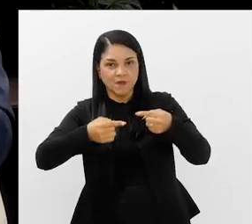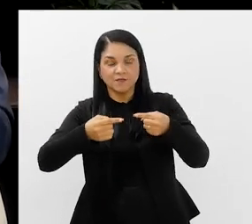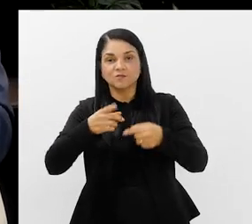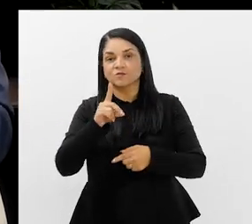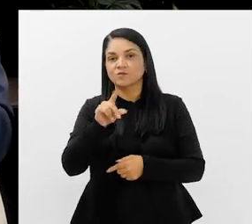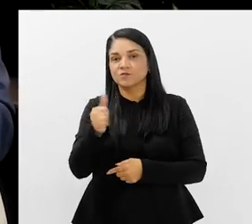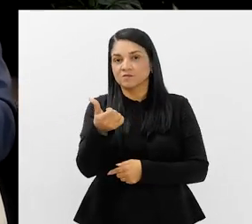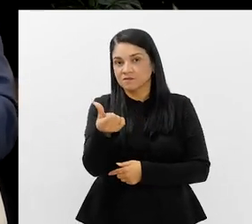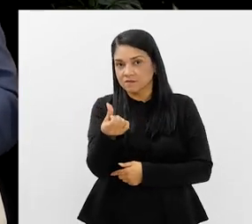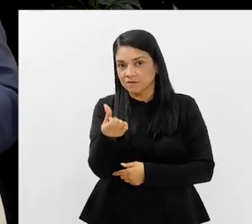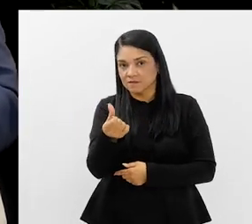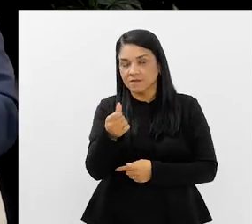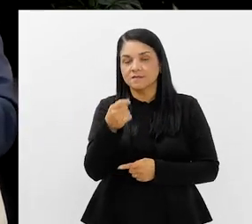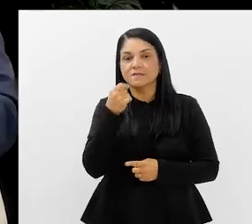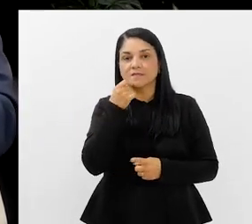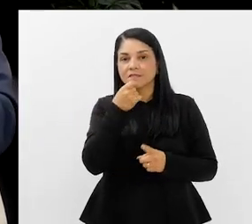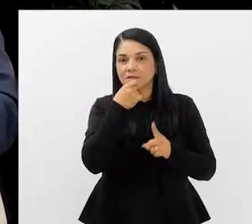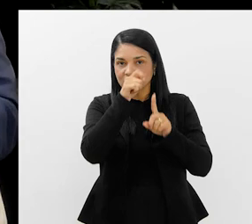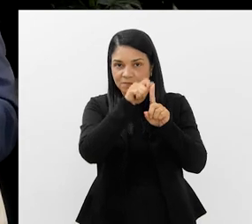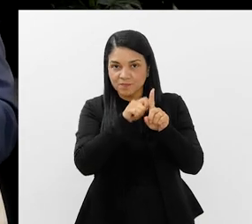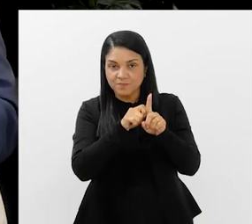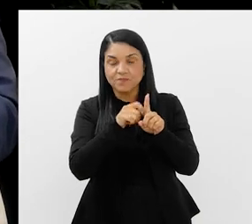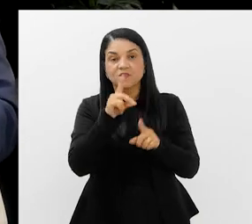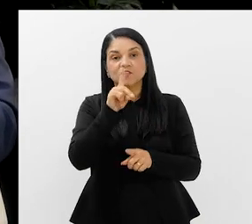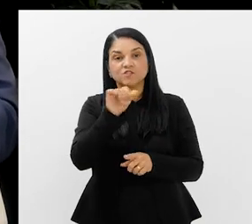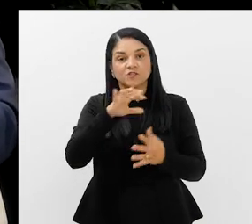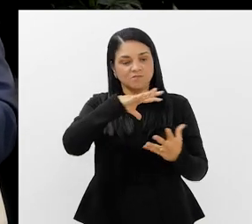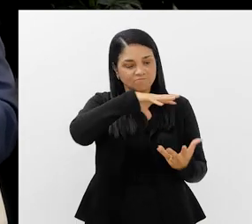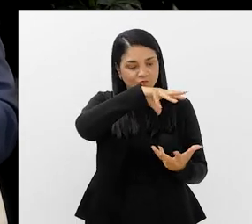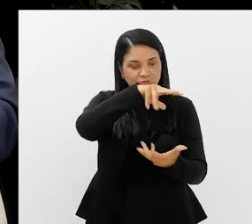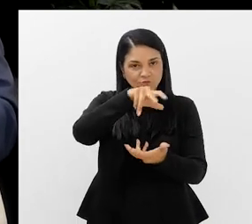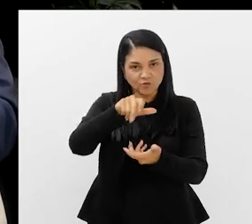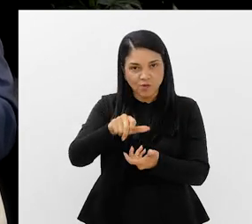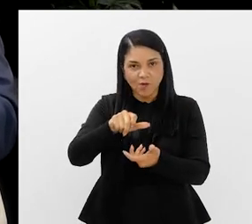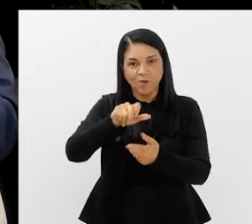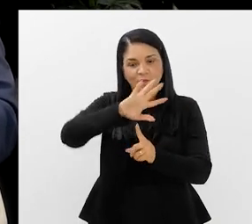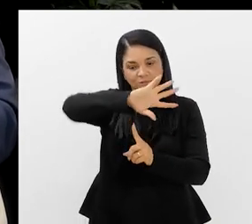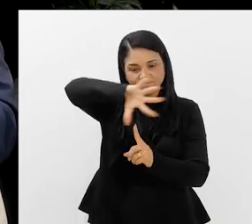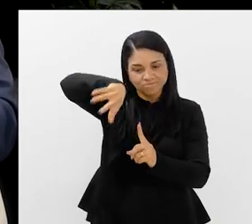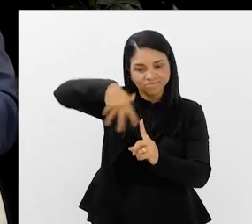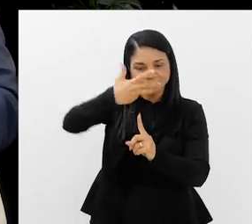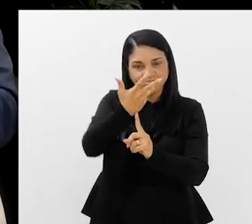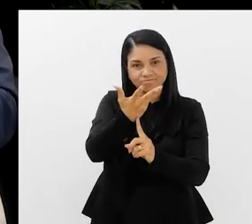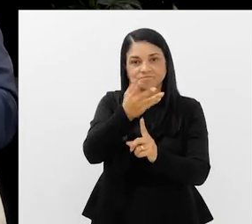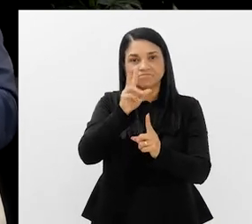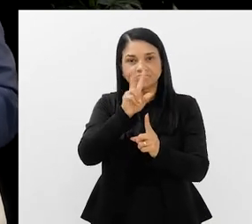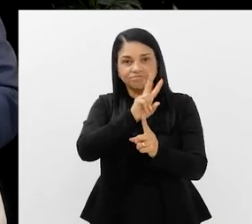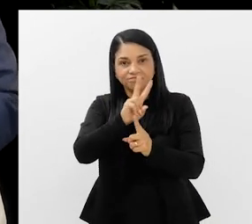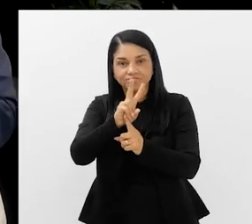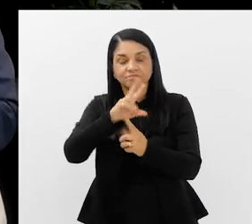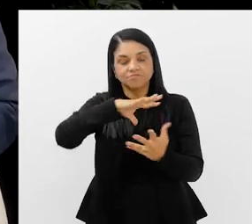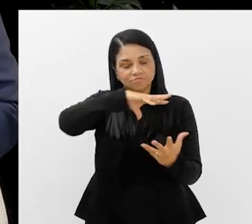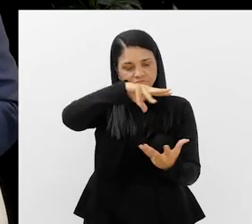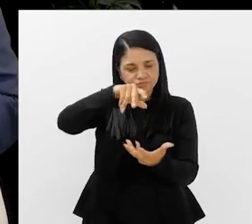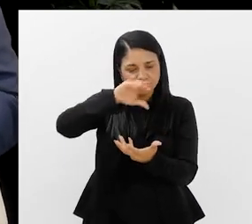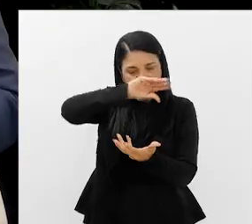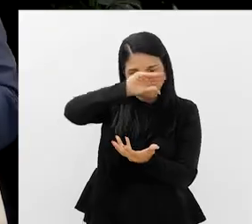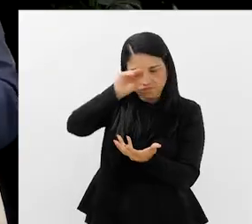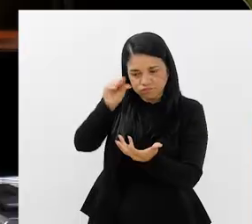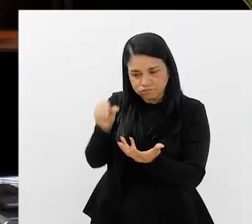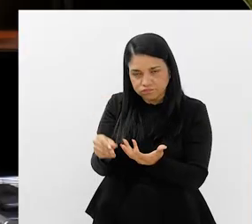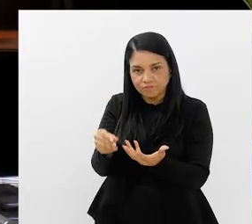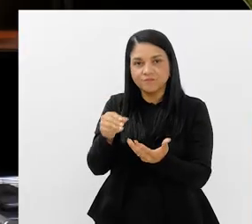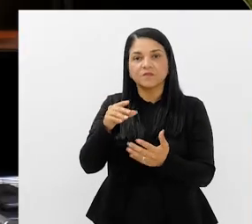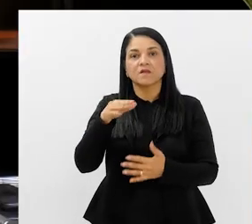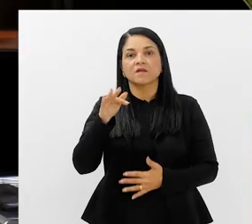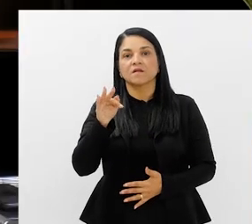dia 16 de setembro, Dia Internacional para a Preservação da Camada de Ozônio no